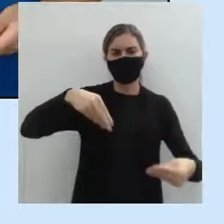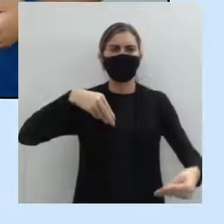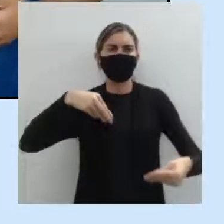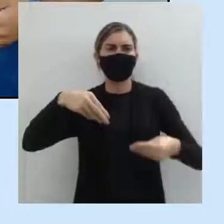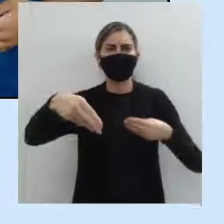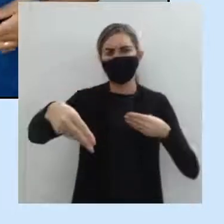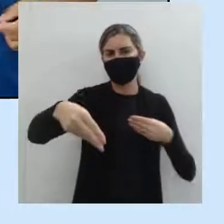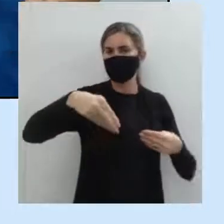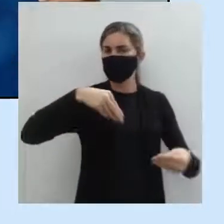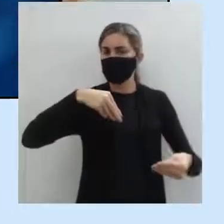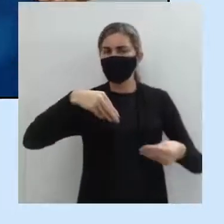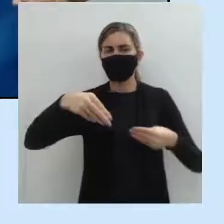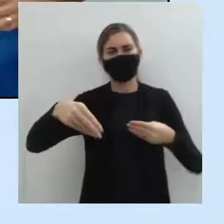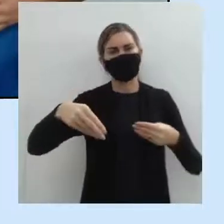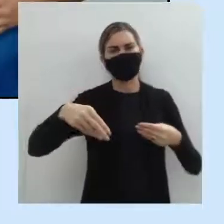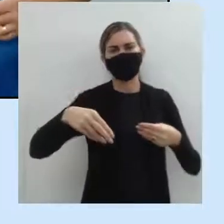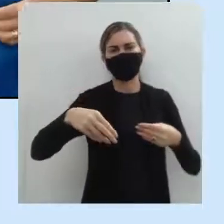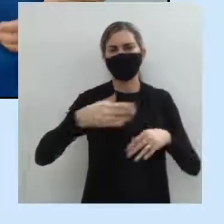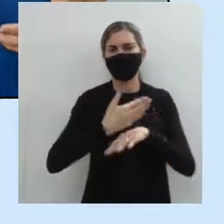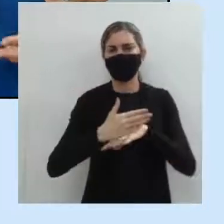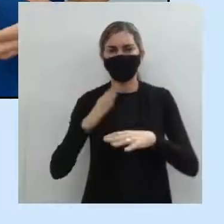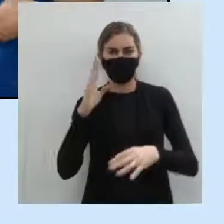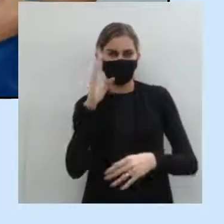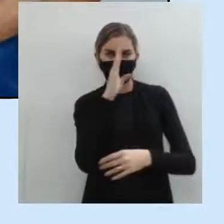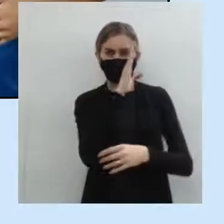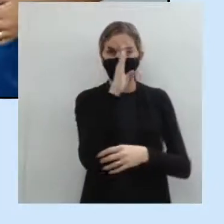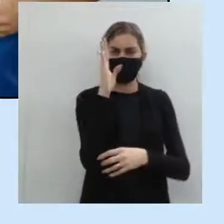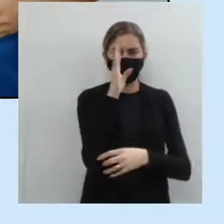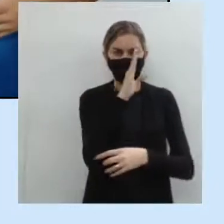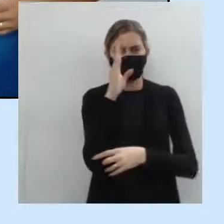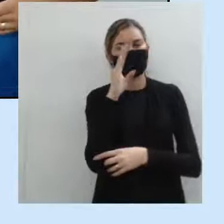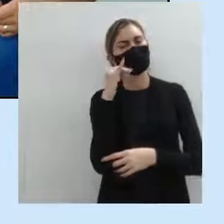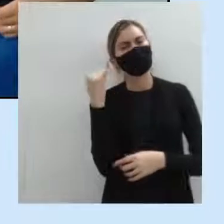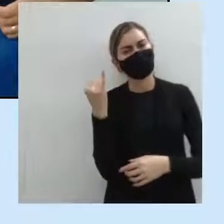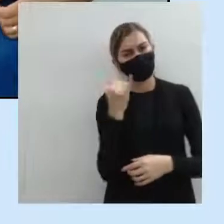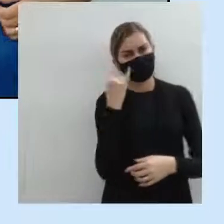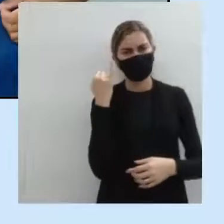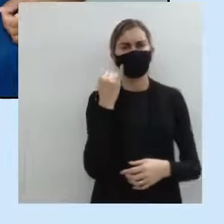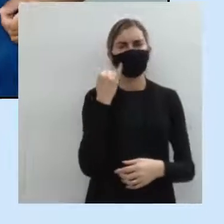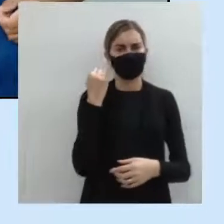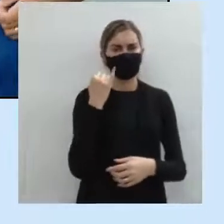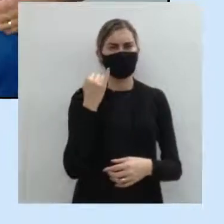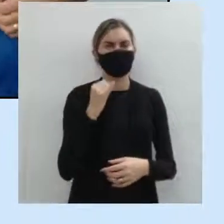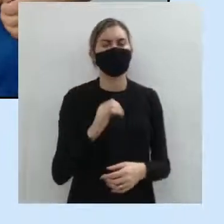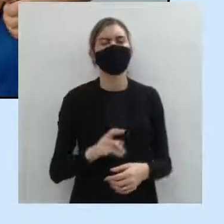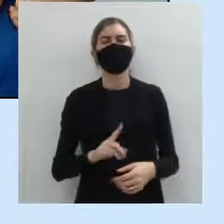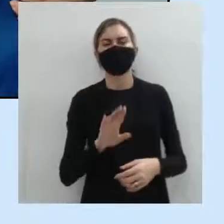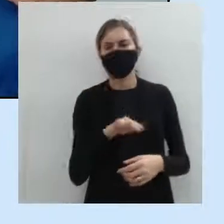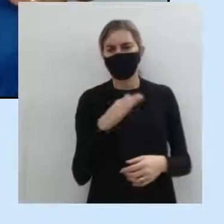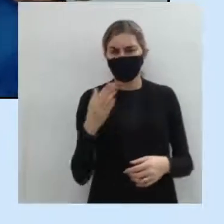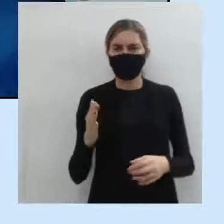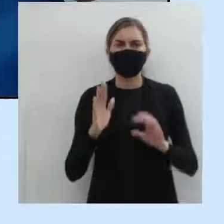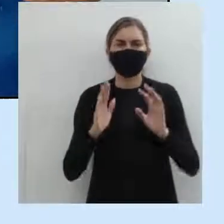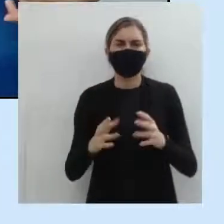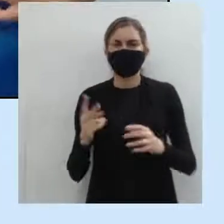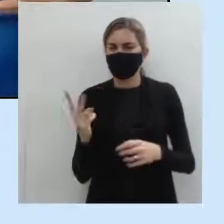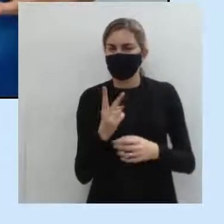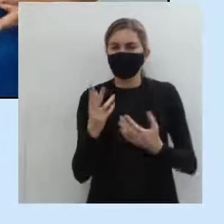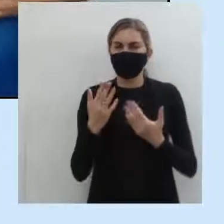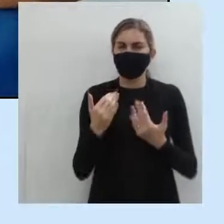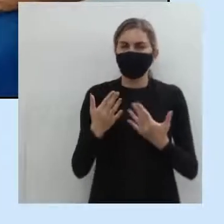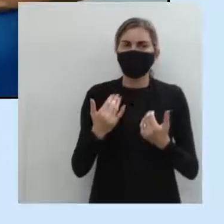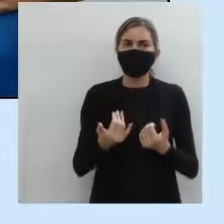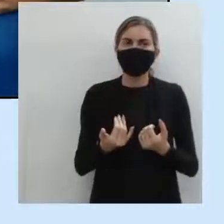flexibilidade muito intensa, além de um equilíbrio bem importante. O da direita, já está ali os dois